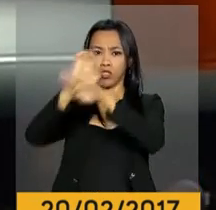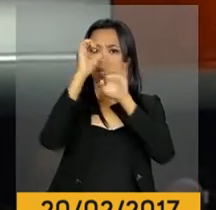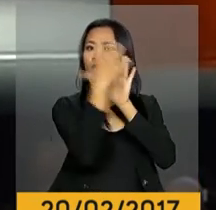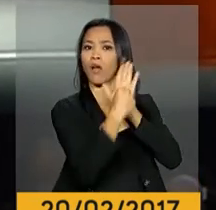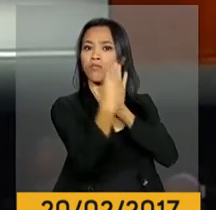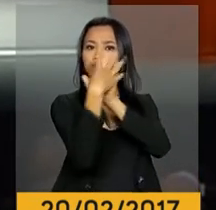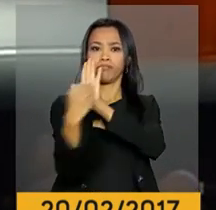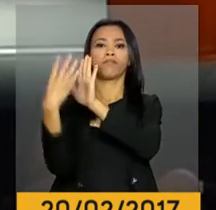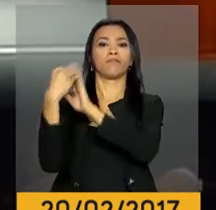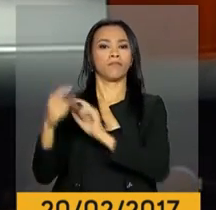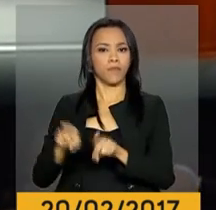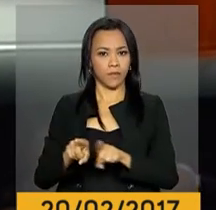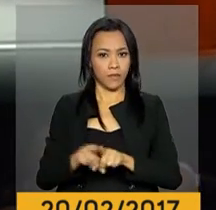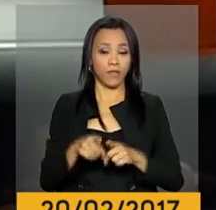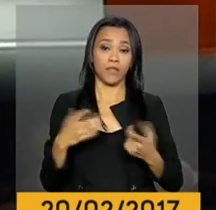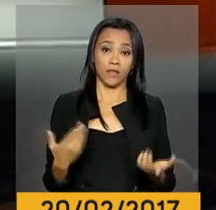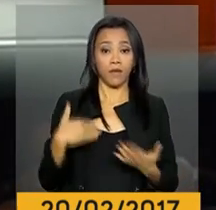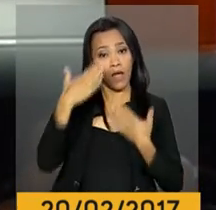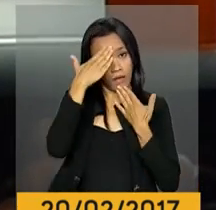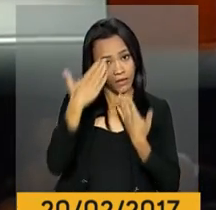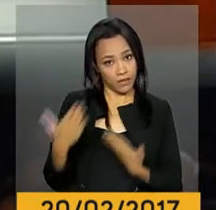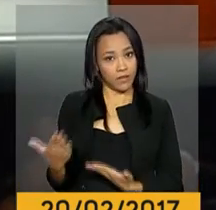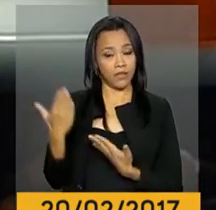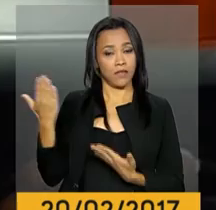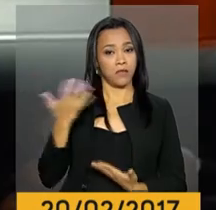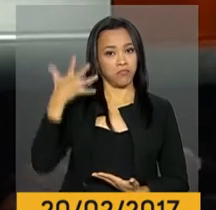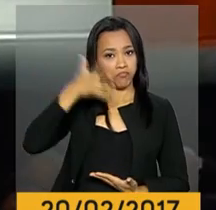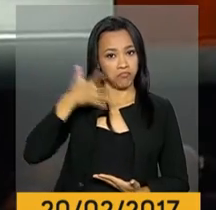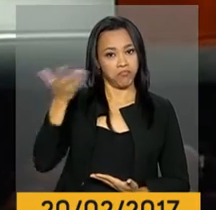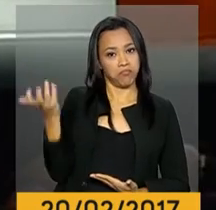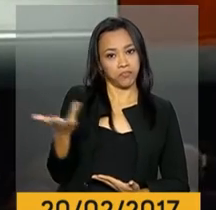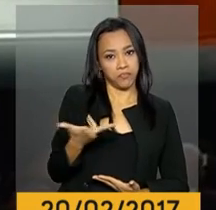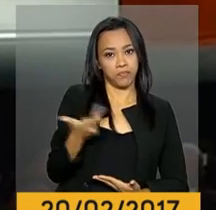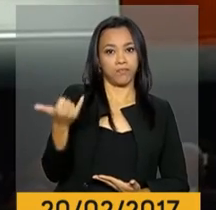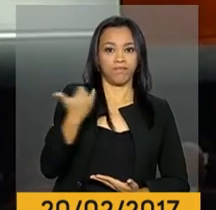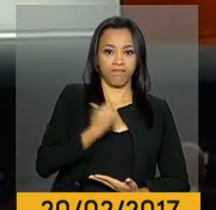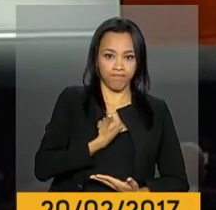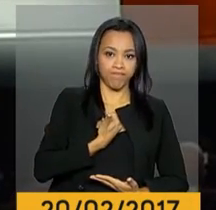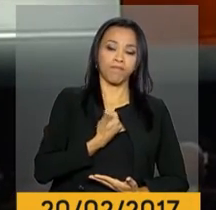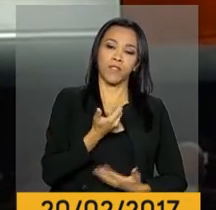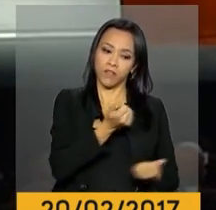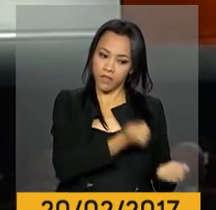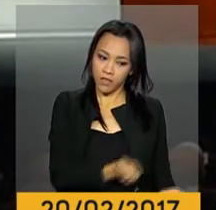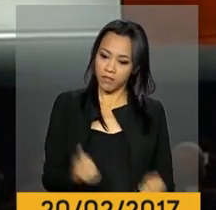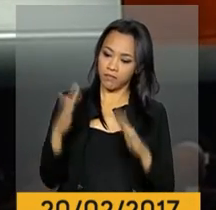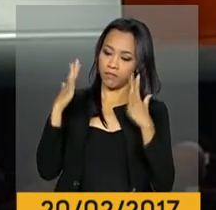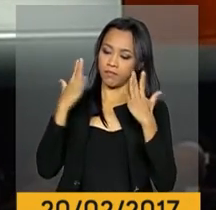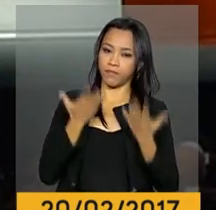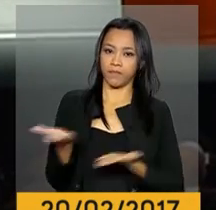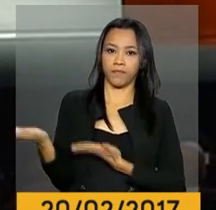que, agradecendo as suas palavras, eu peço que todos o homenageiem com um aplauso.